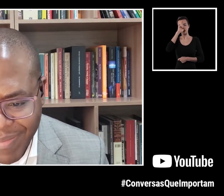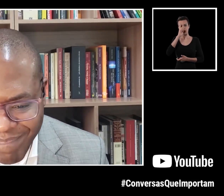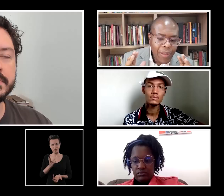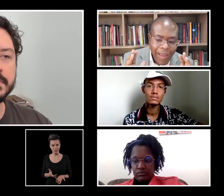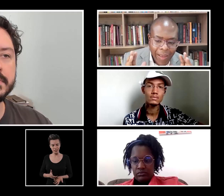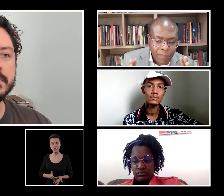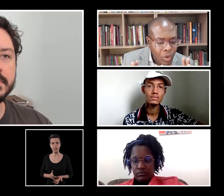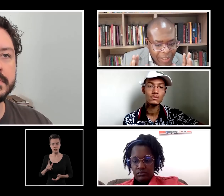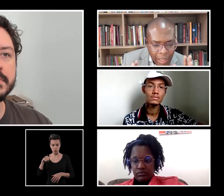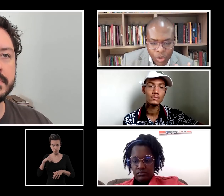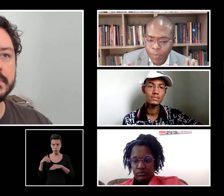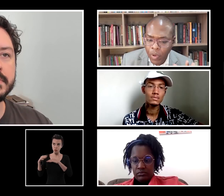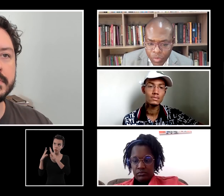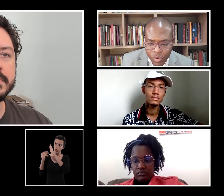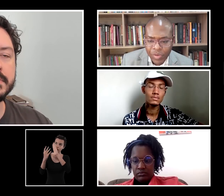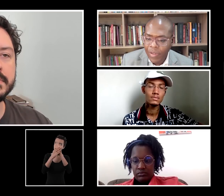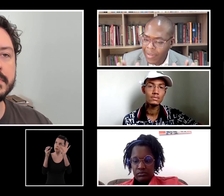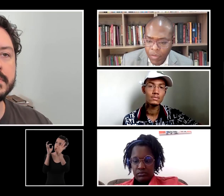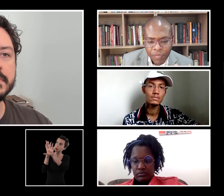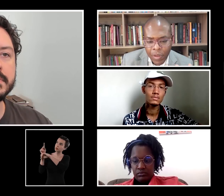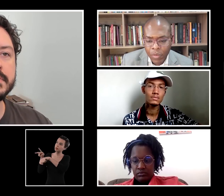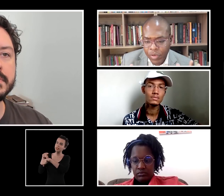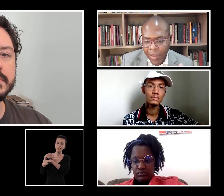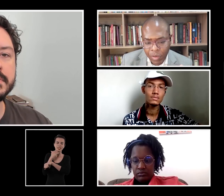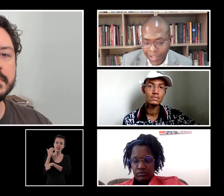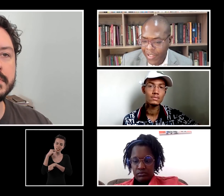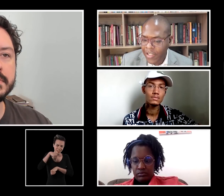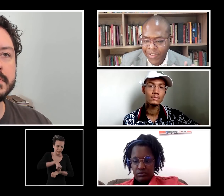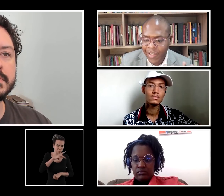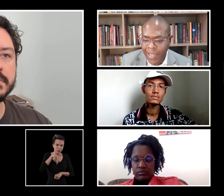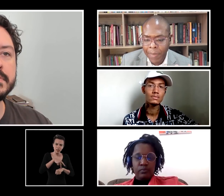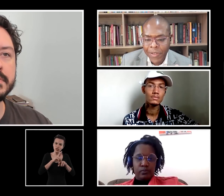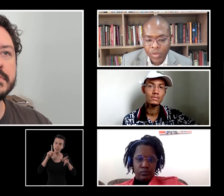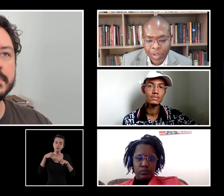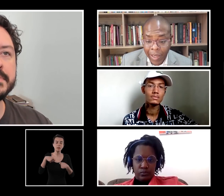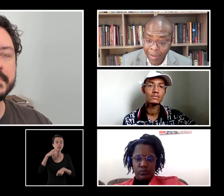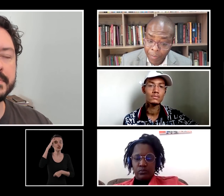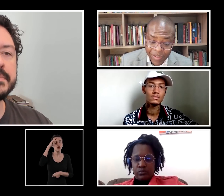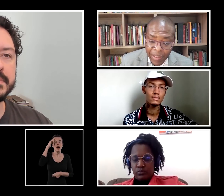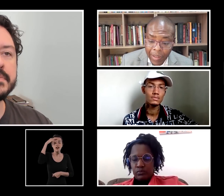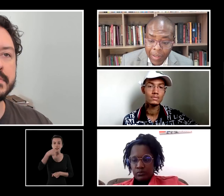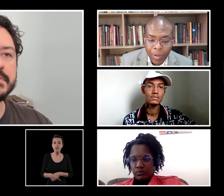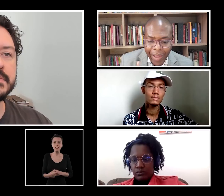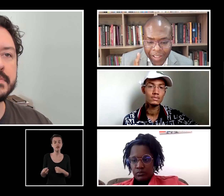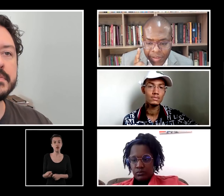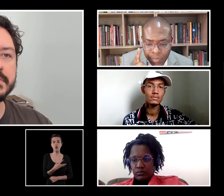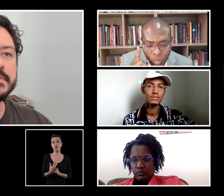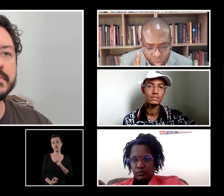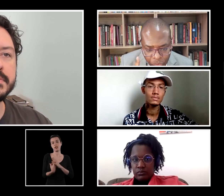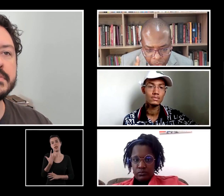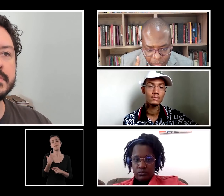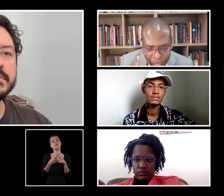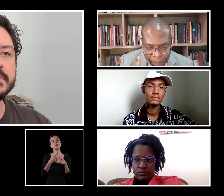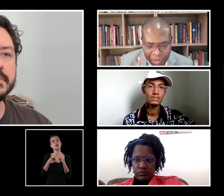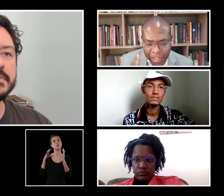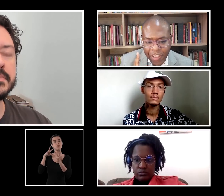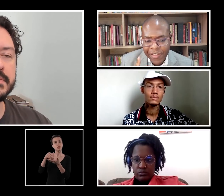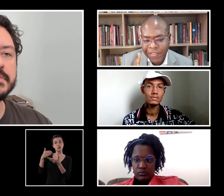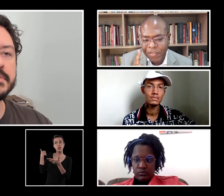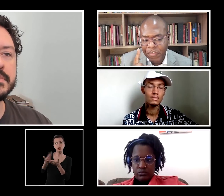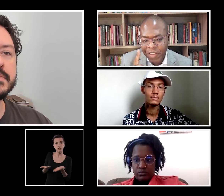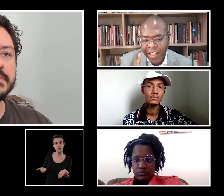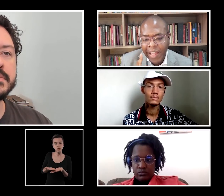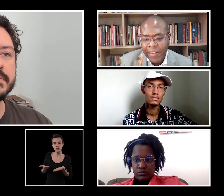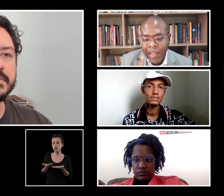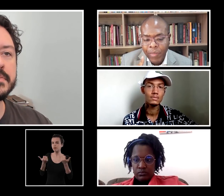do meio-dia. Modelos prontos não vão nos dar... A gente vai ter que ter a capacidade de sonhar. Porque assim, esse mundo que a